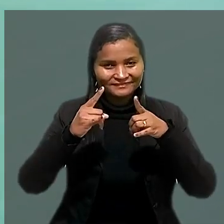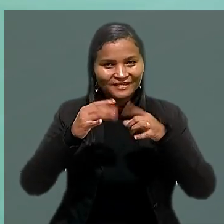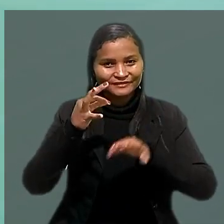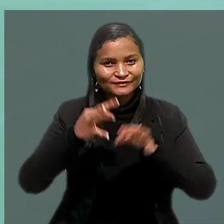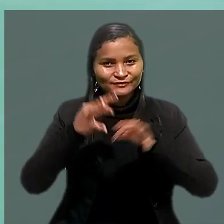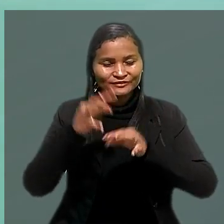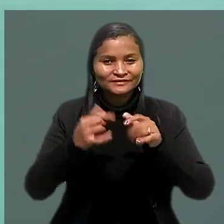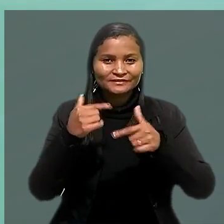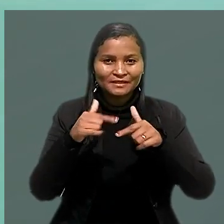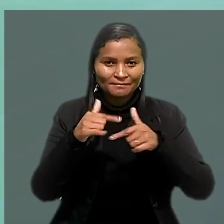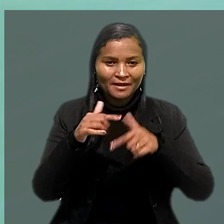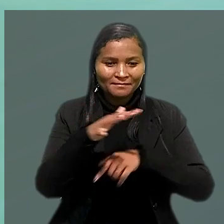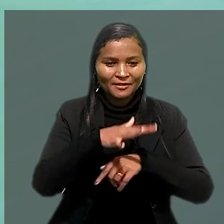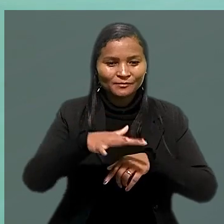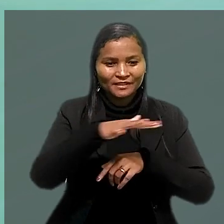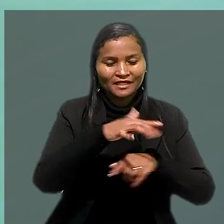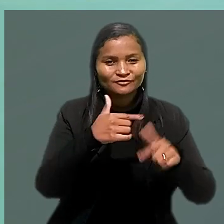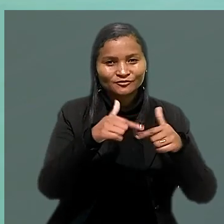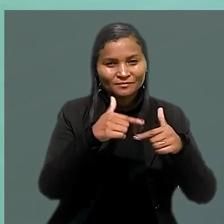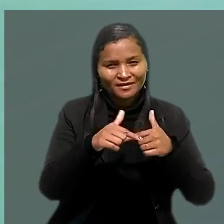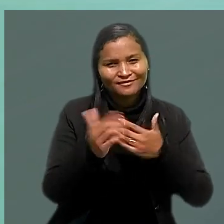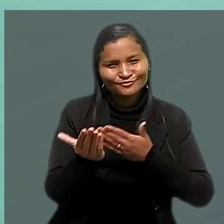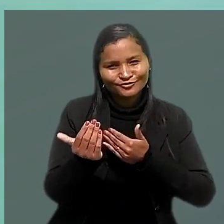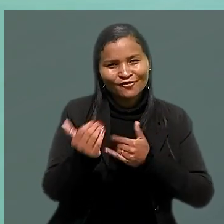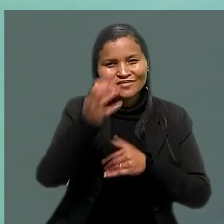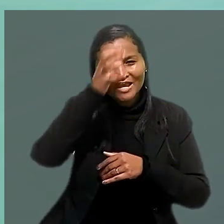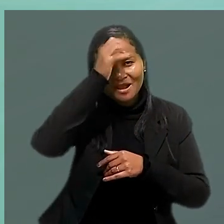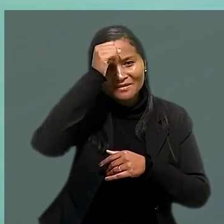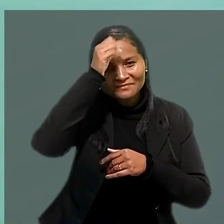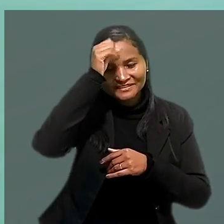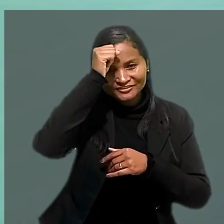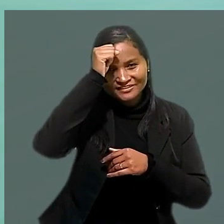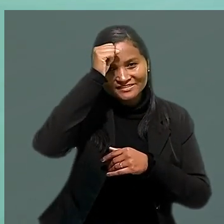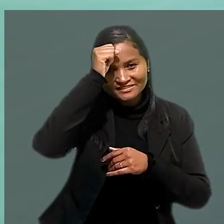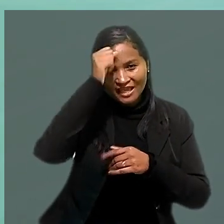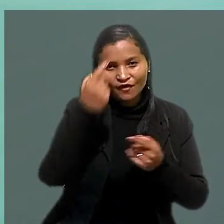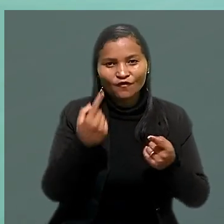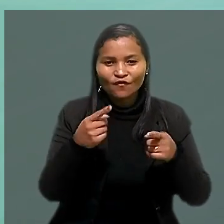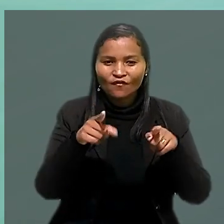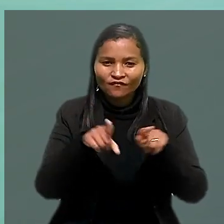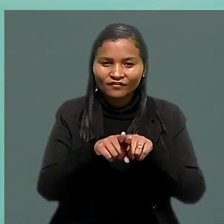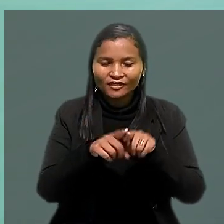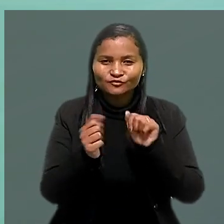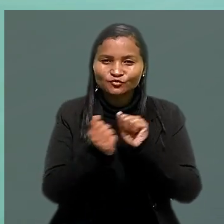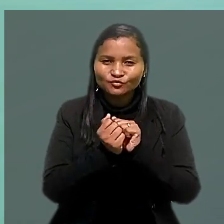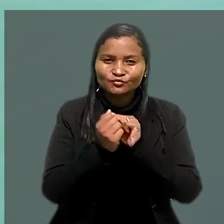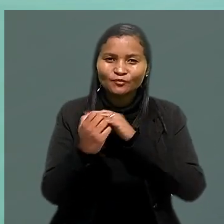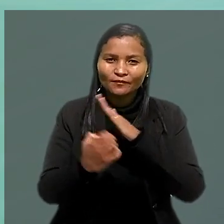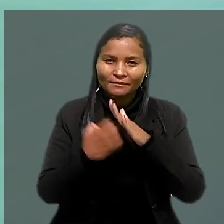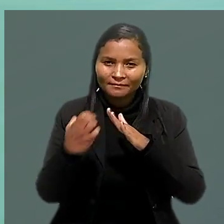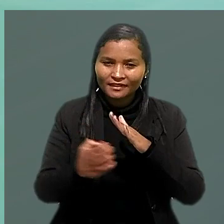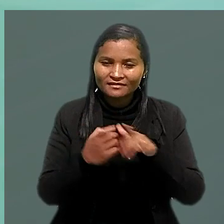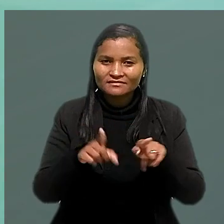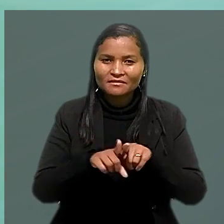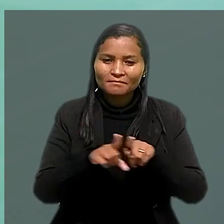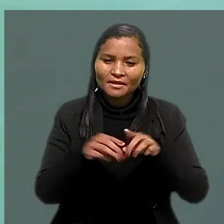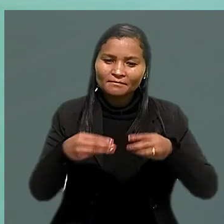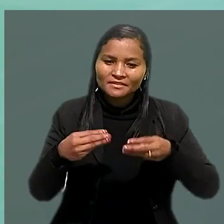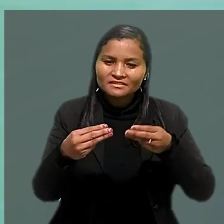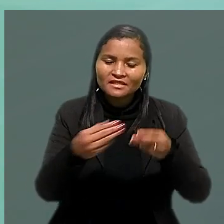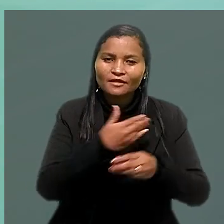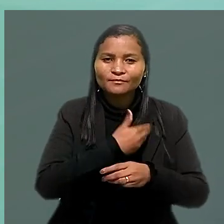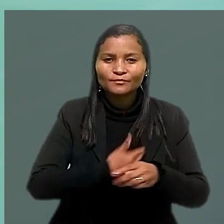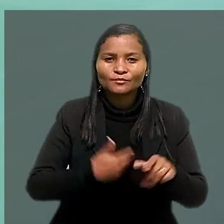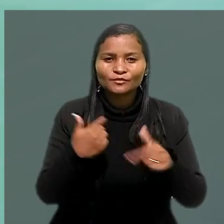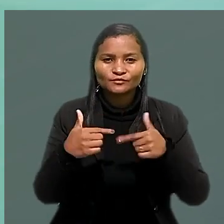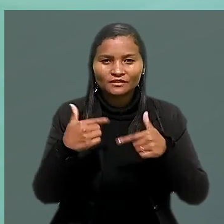Justiça do Trabalho para o mercado de trabalho, como jovem aprendiz, né? em convênio com empresas, com o Ministério